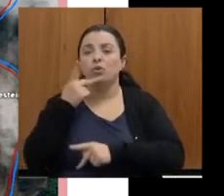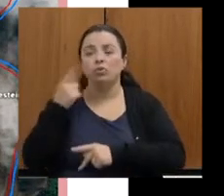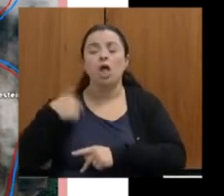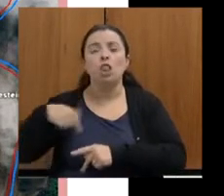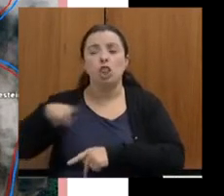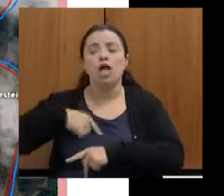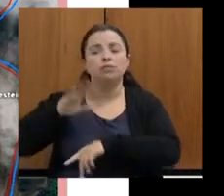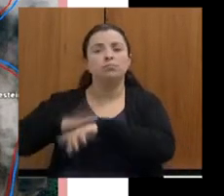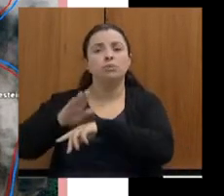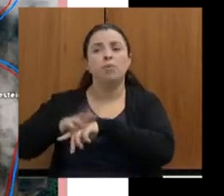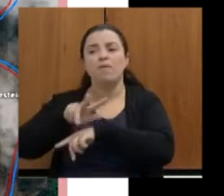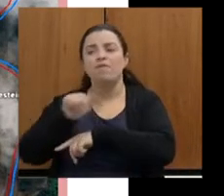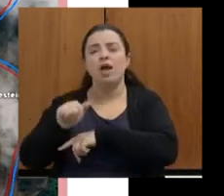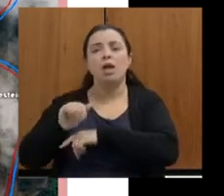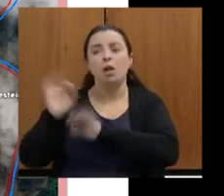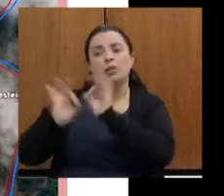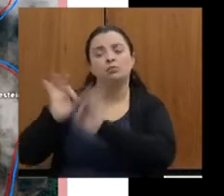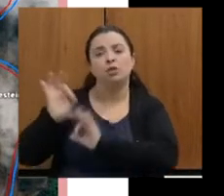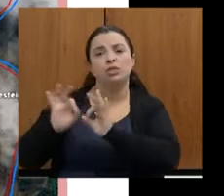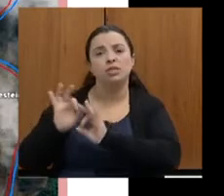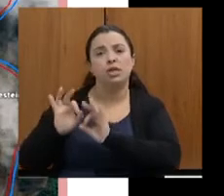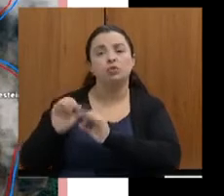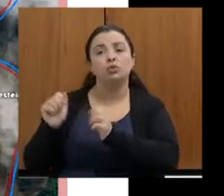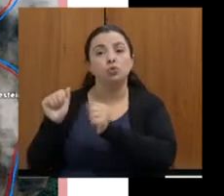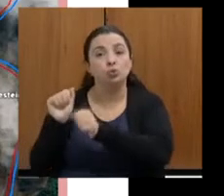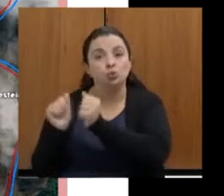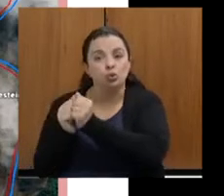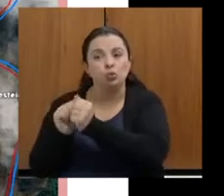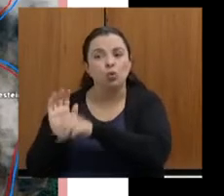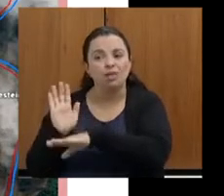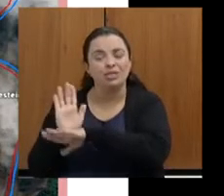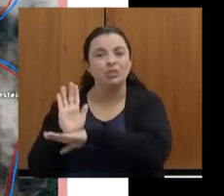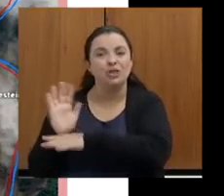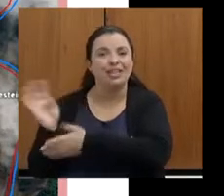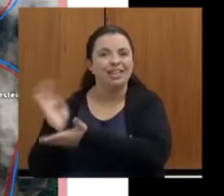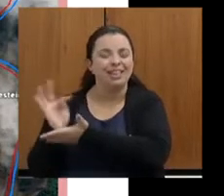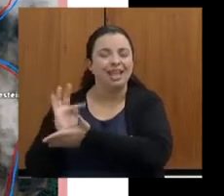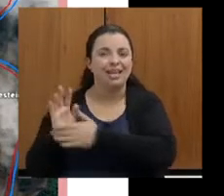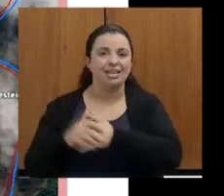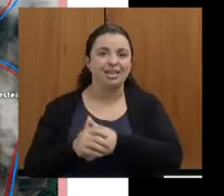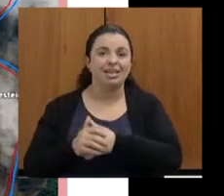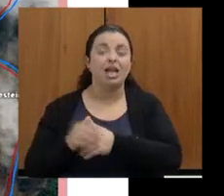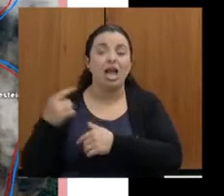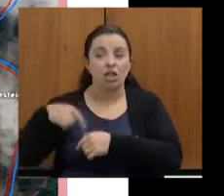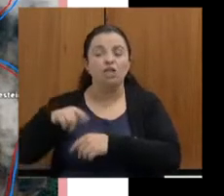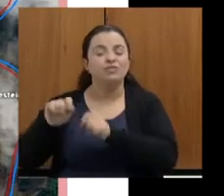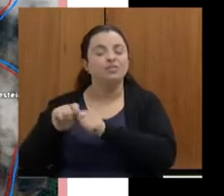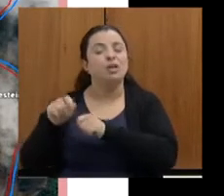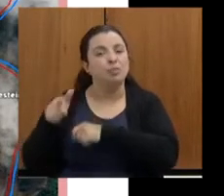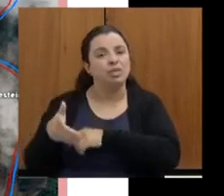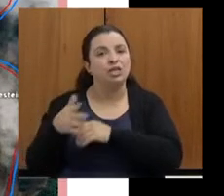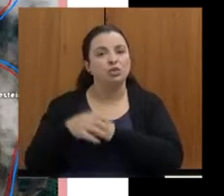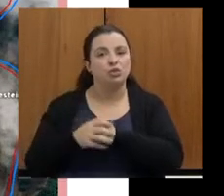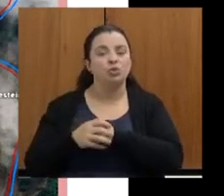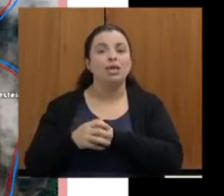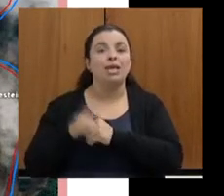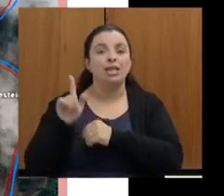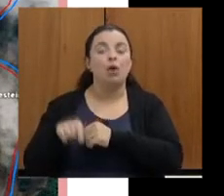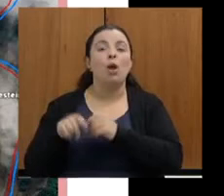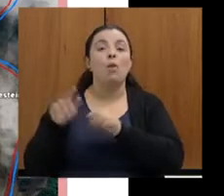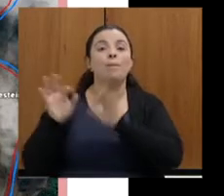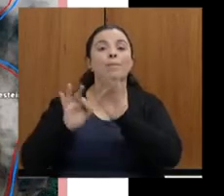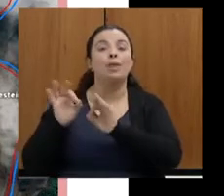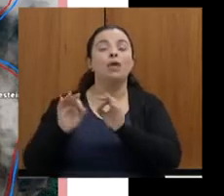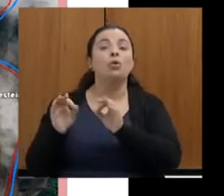Jefferson nós vamos envolver esse projeto vocês topam claro que a gente topa foi isso que a gente fez né então foi também o início da elaboração do plano popular de